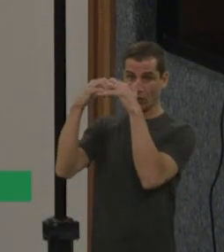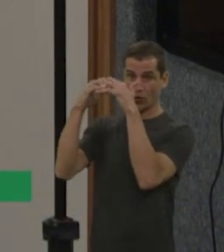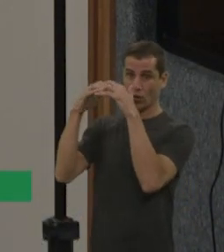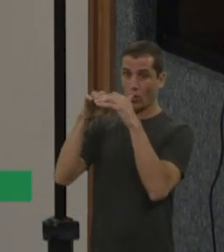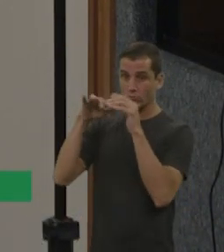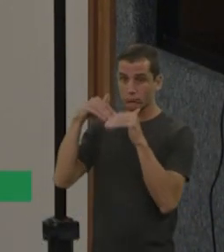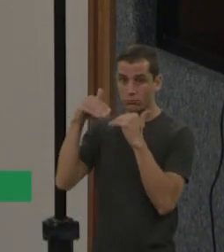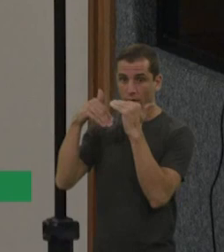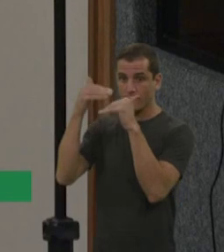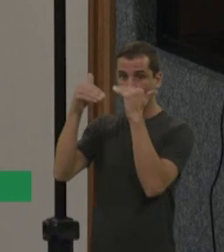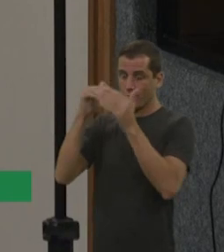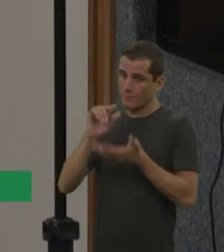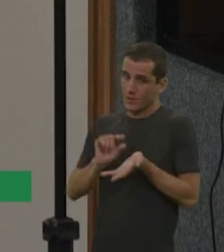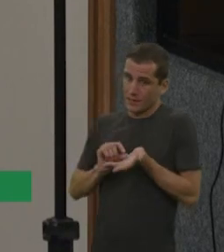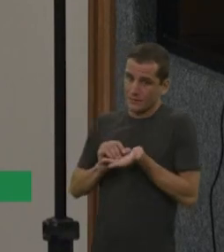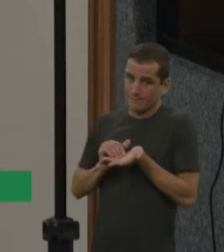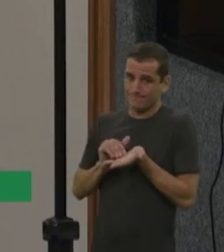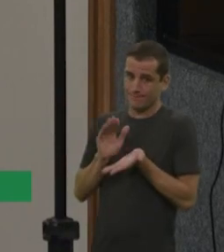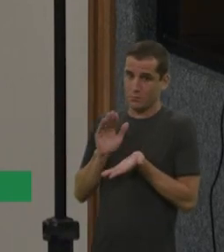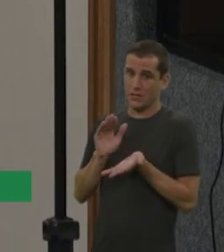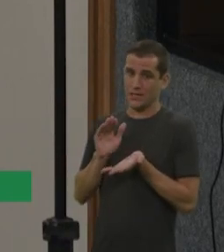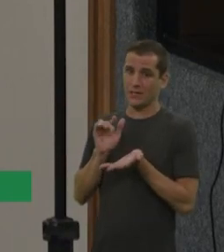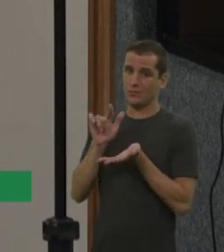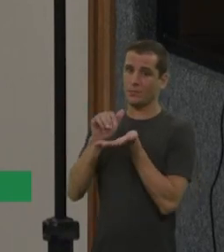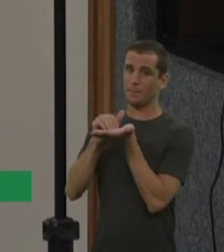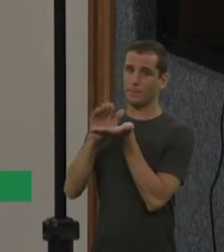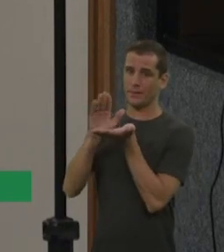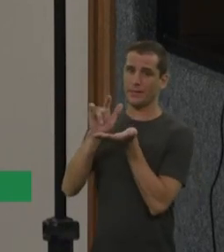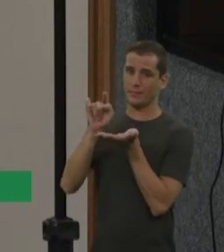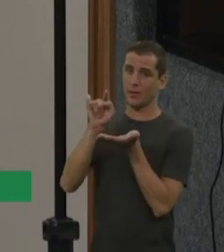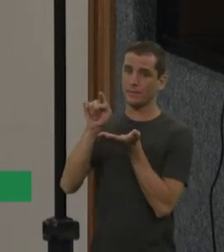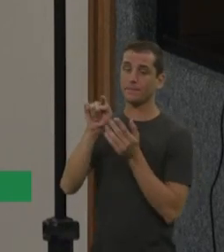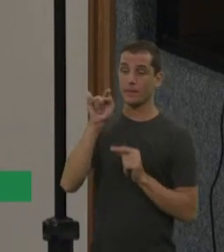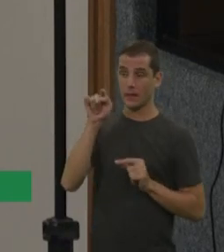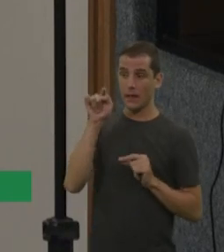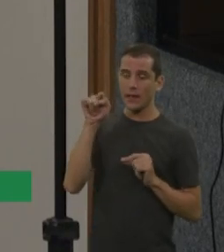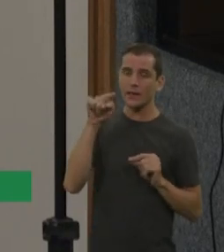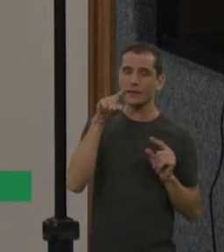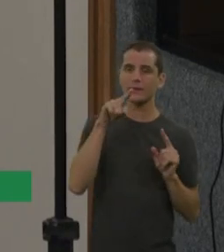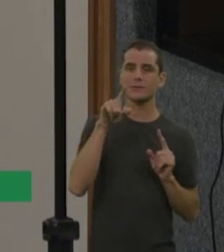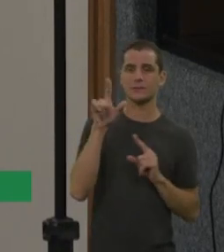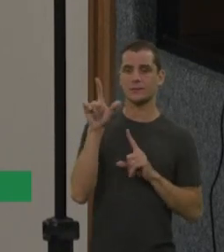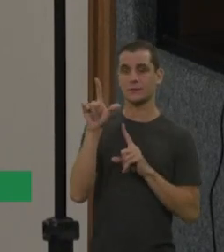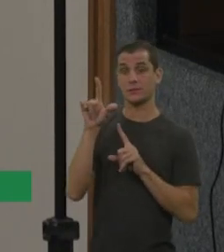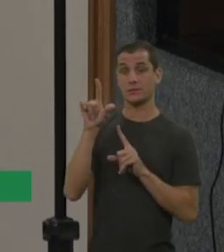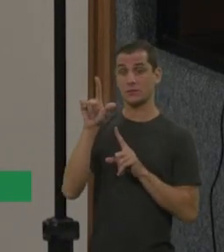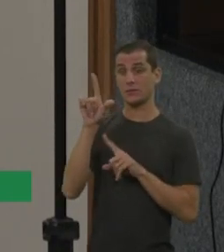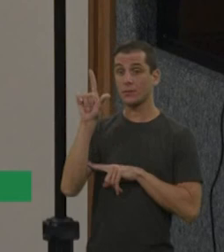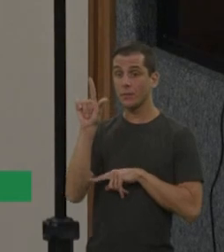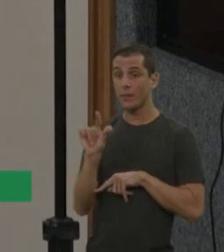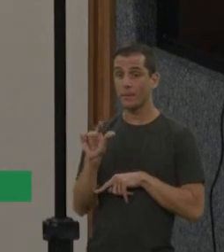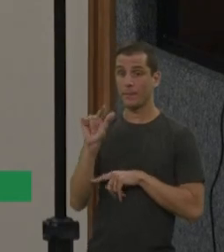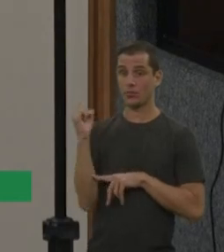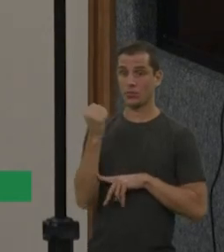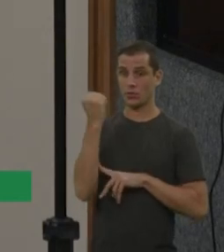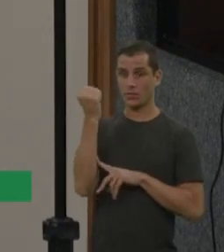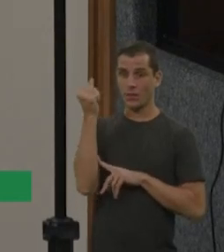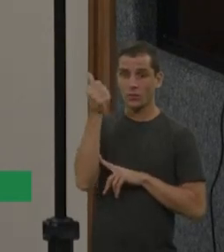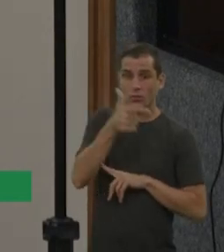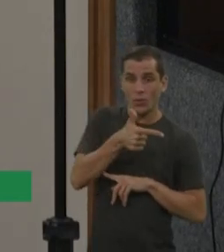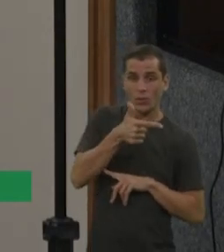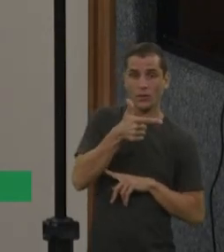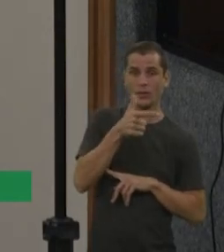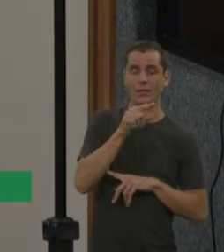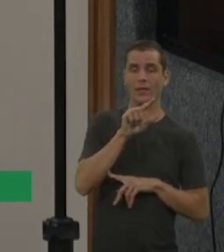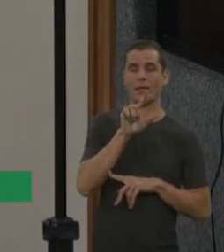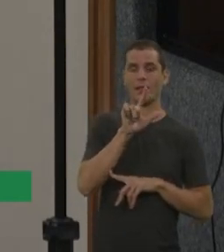que eu referi. É uma forma teoricamente menos grave que o Niemann-Pick tipo A, né? Mas, pelo depósito de colesterol no